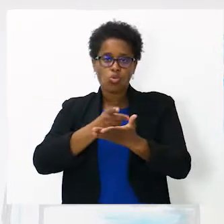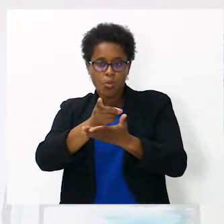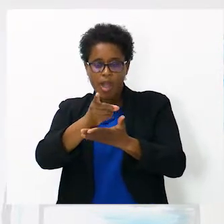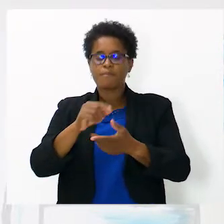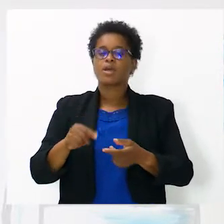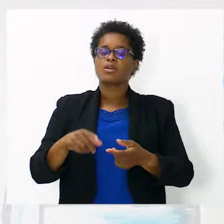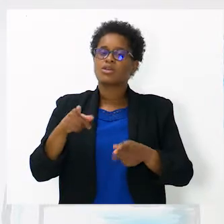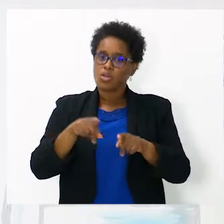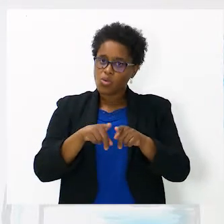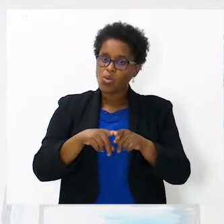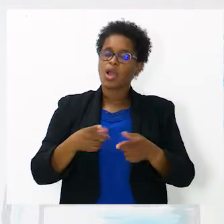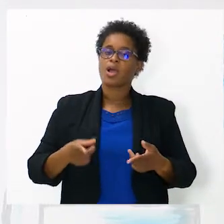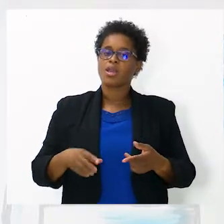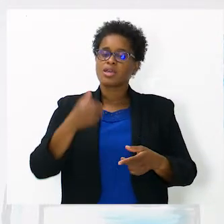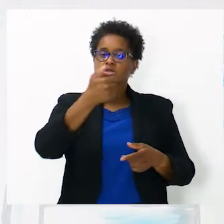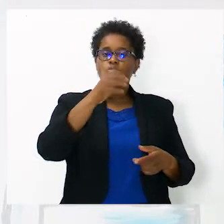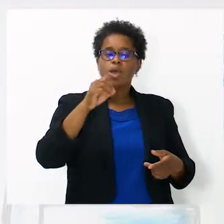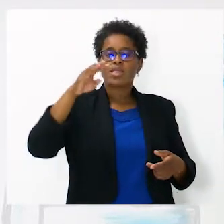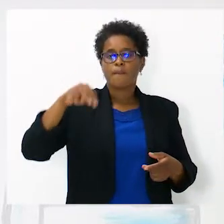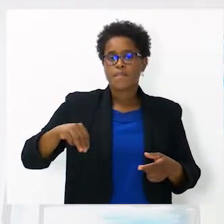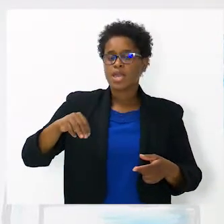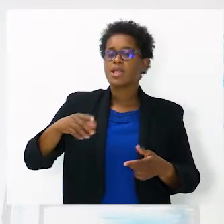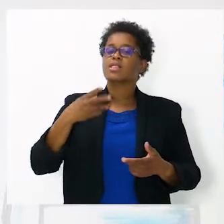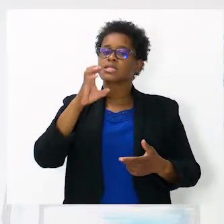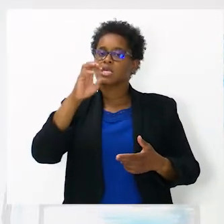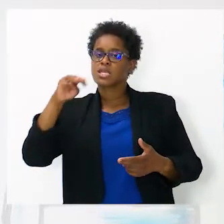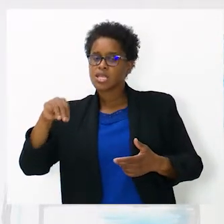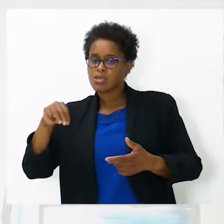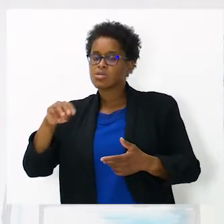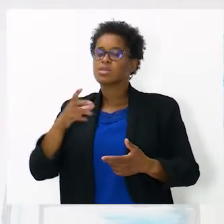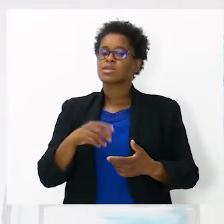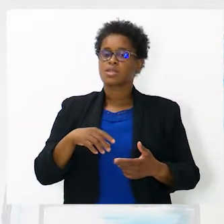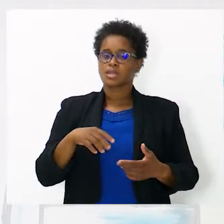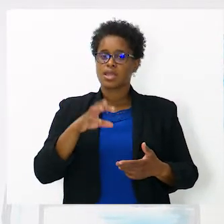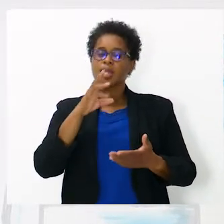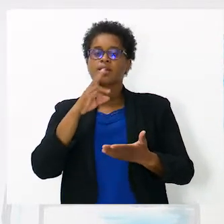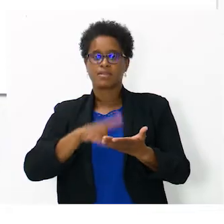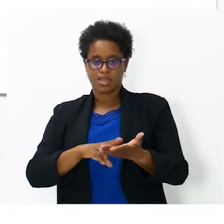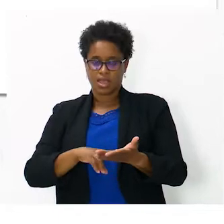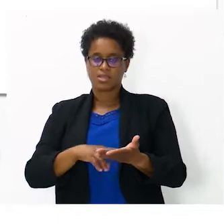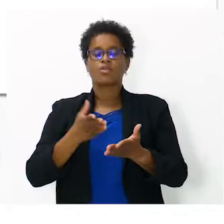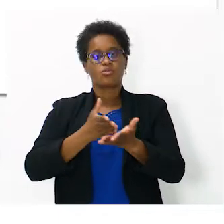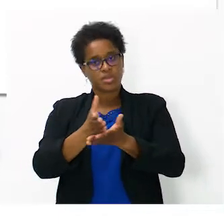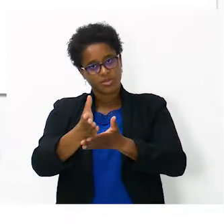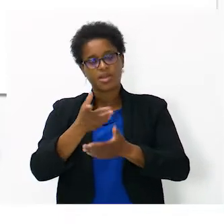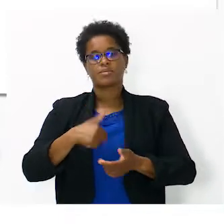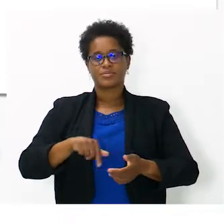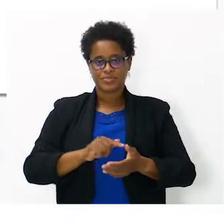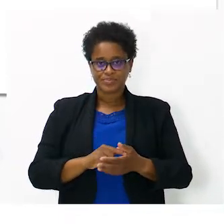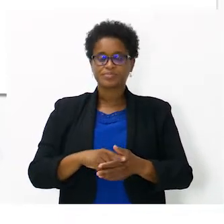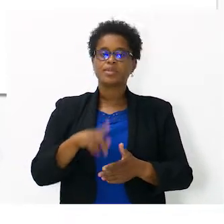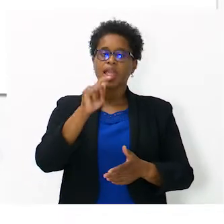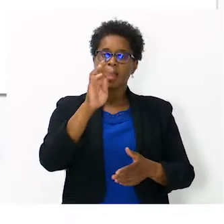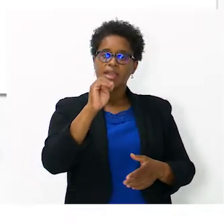mapa, equivale a 50.000 centímetros na realidade. Avançamos.